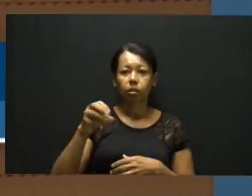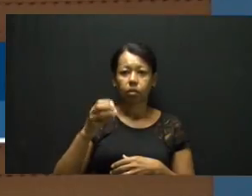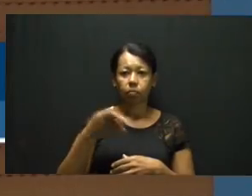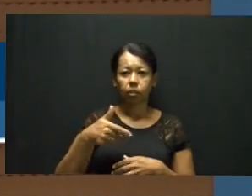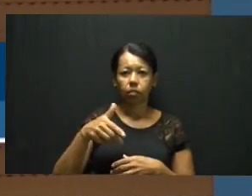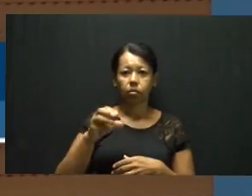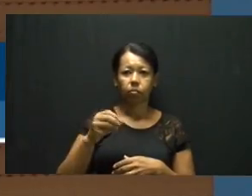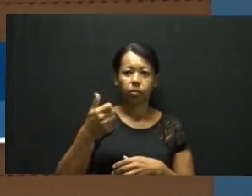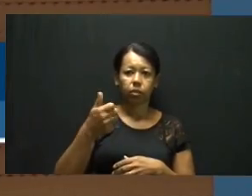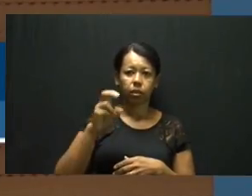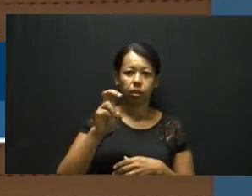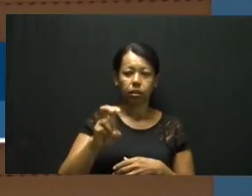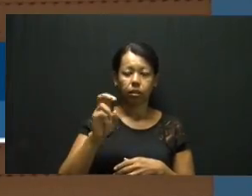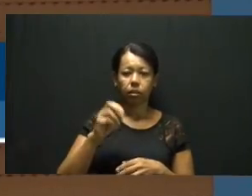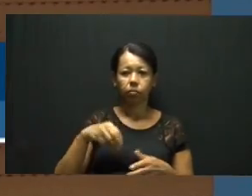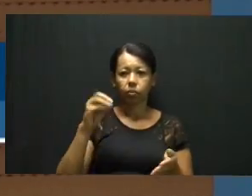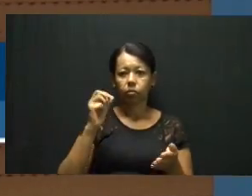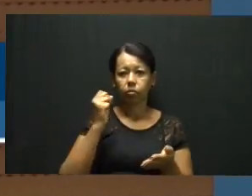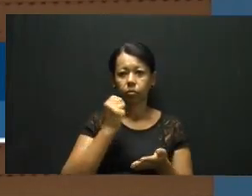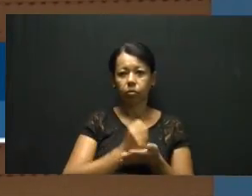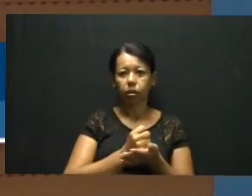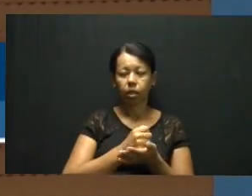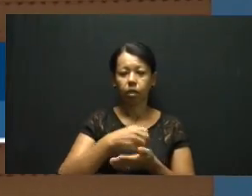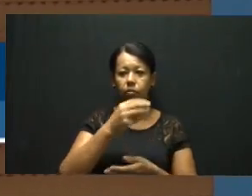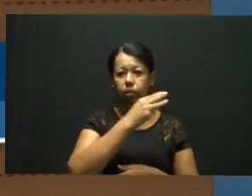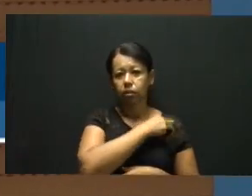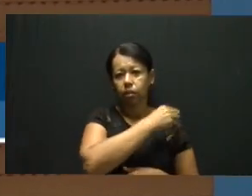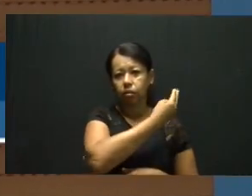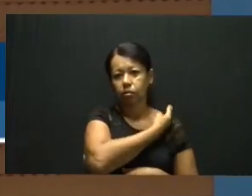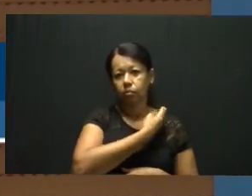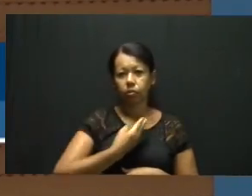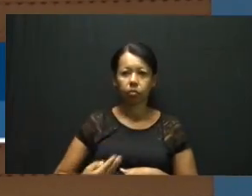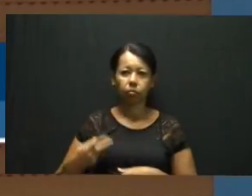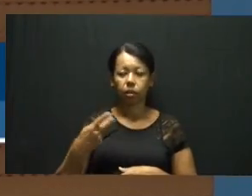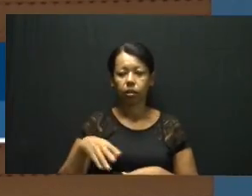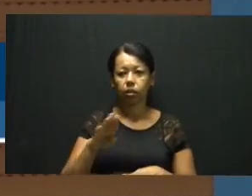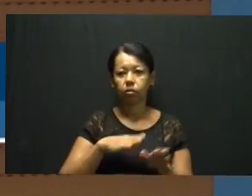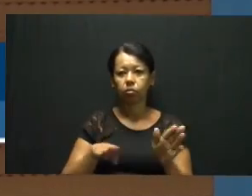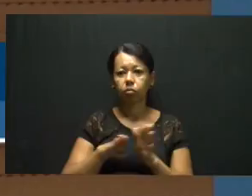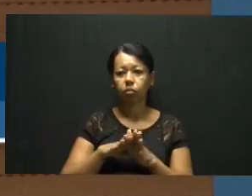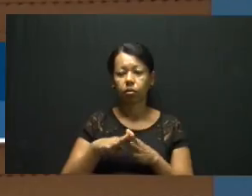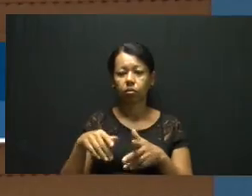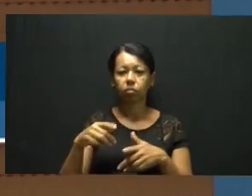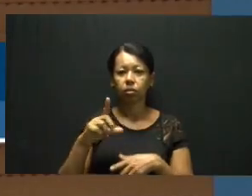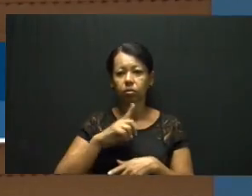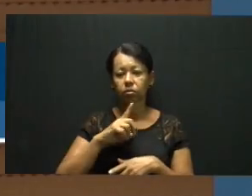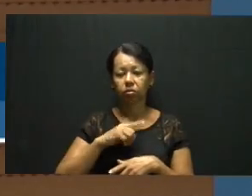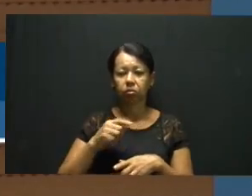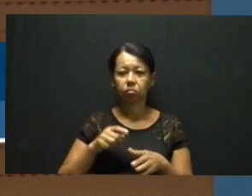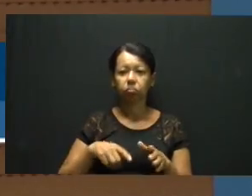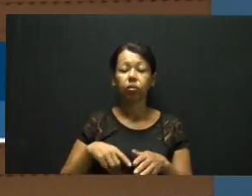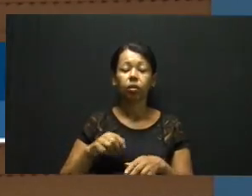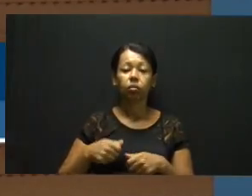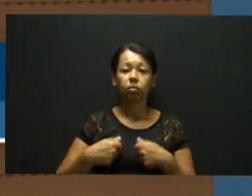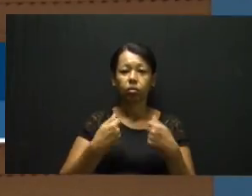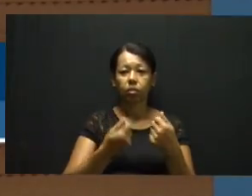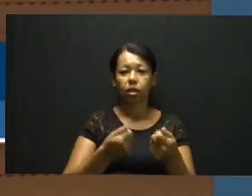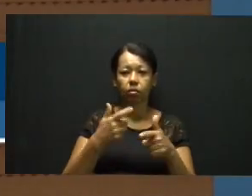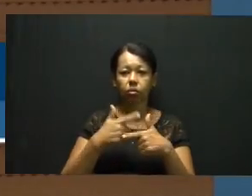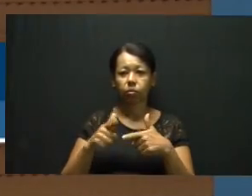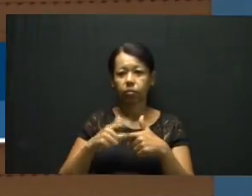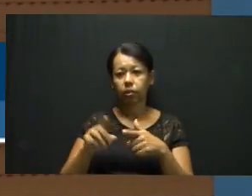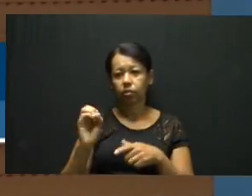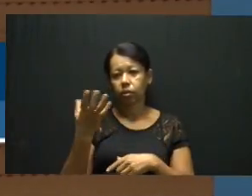410/2015 e, em seguida, protocolar no Ministério Público um pedido para que todas as ações relacionadas a repasses devidos aos danos causados